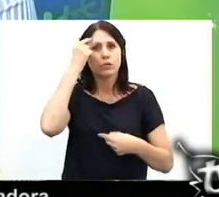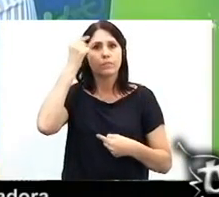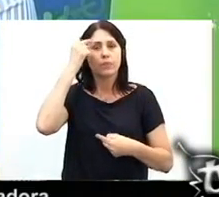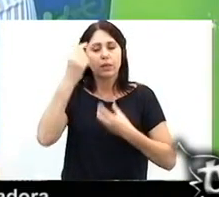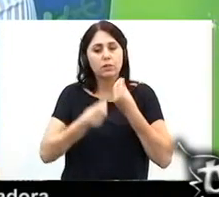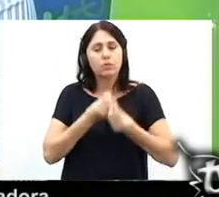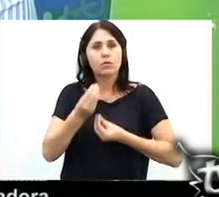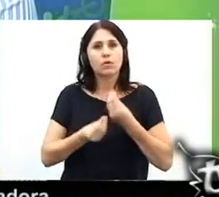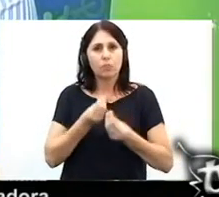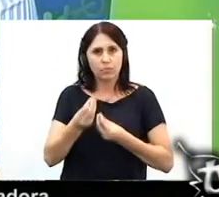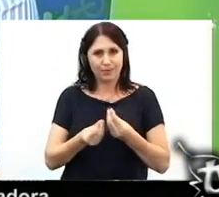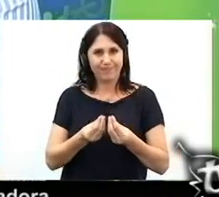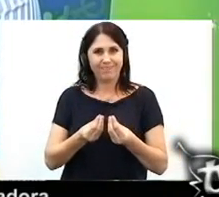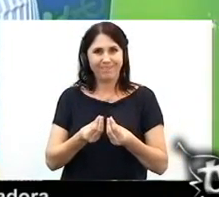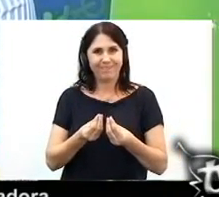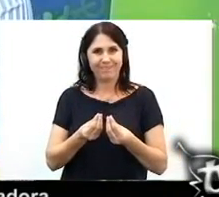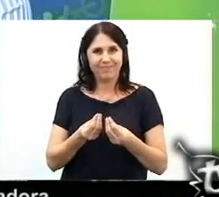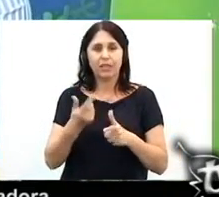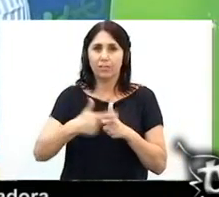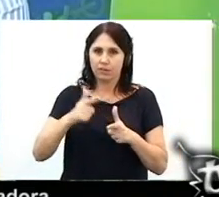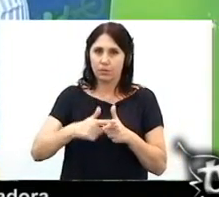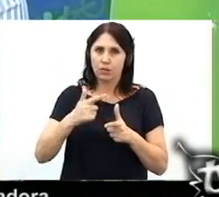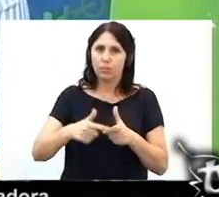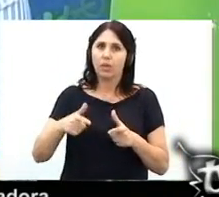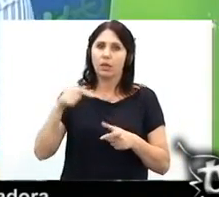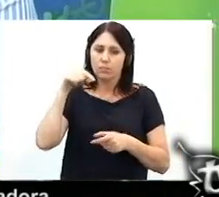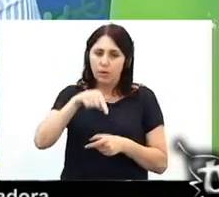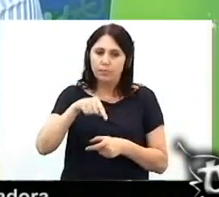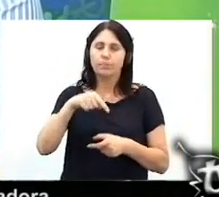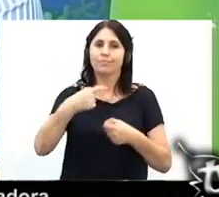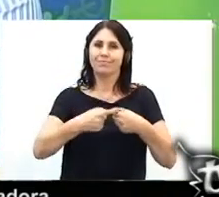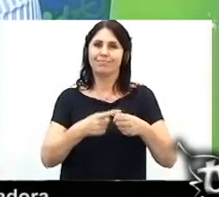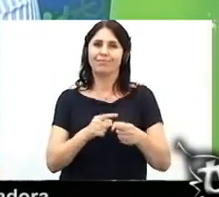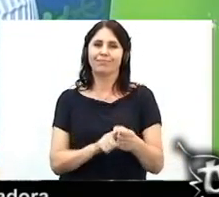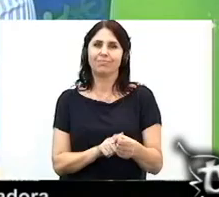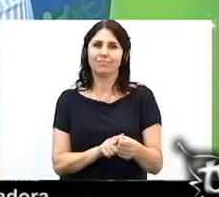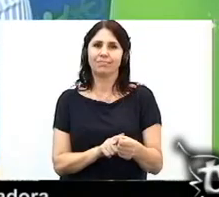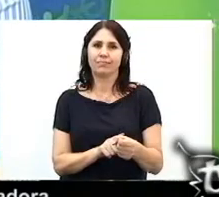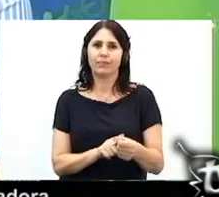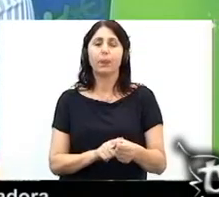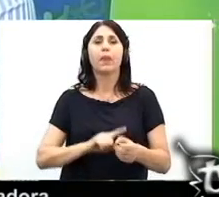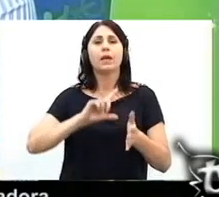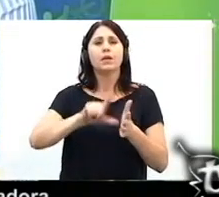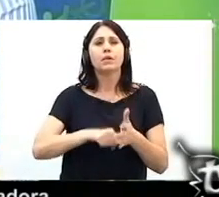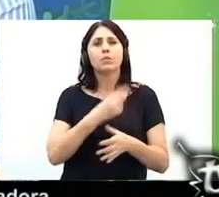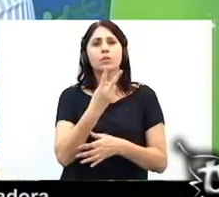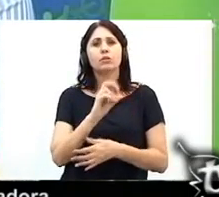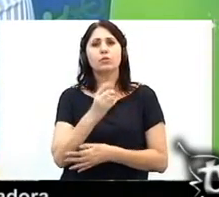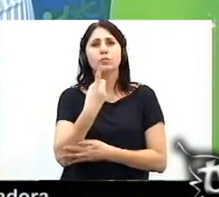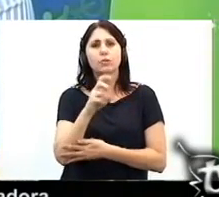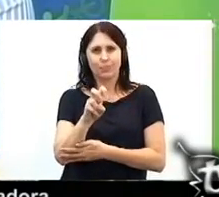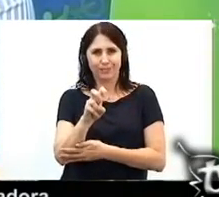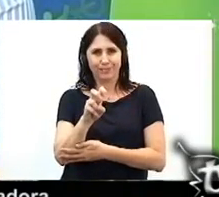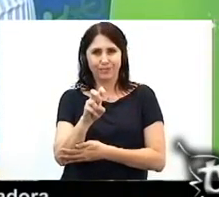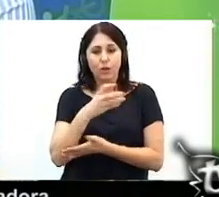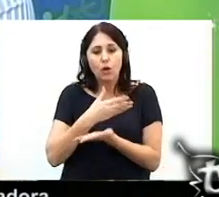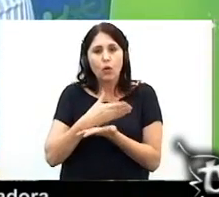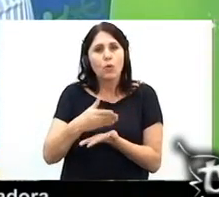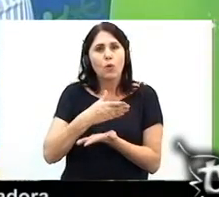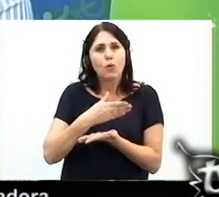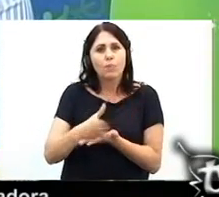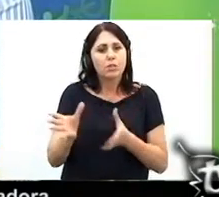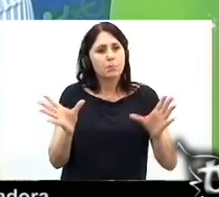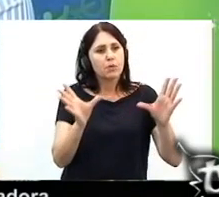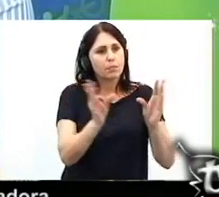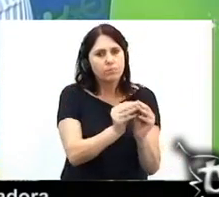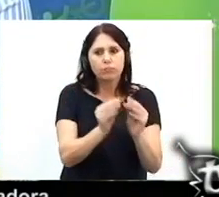fórum foi conseguir articular diferentes entidades, instituições, né, sujeitos que discutem,